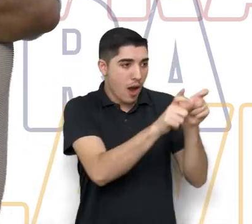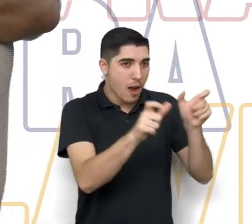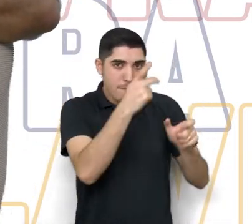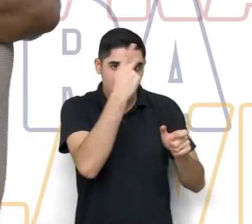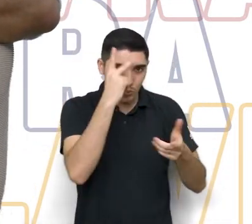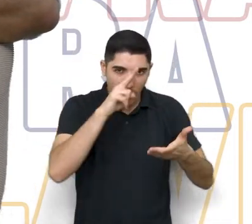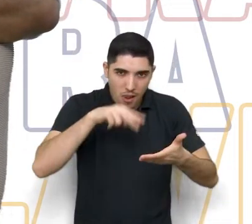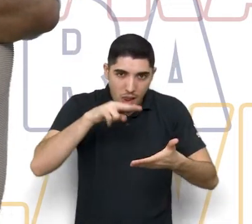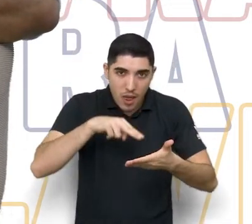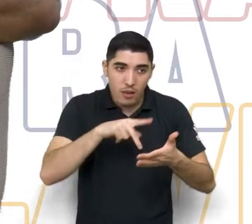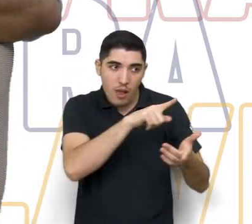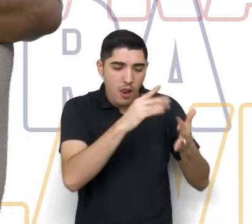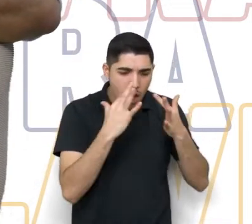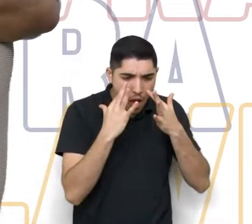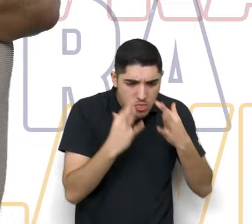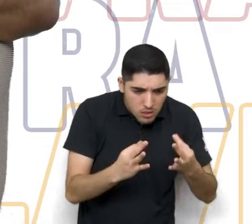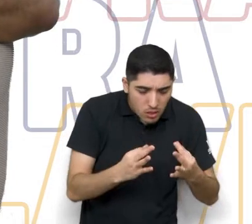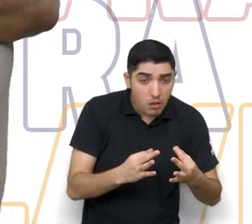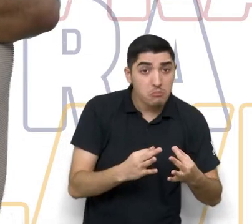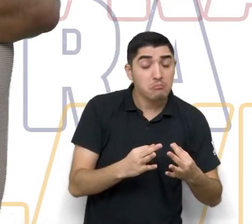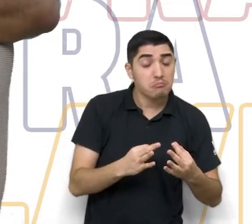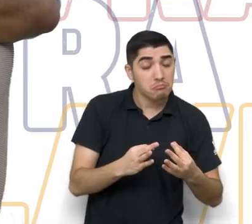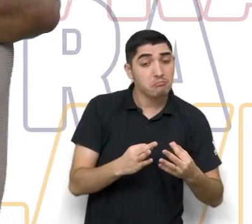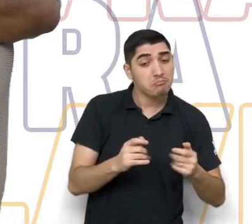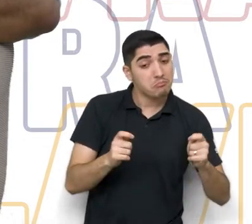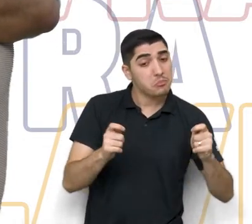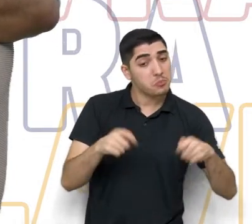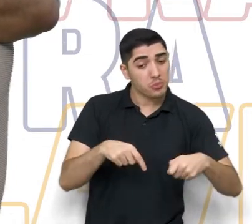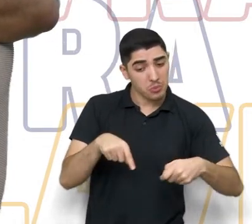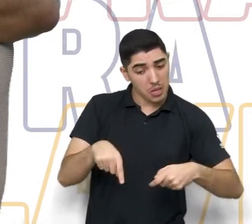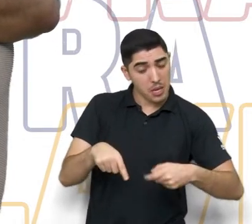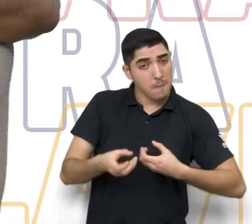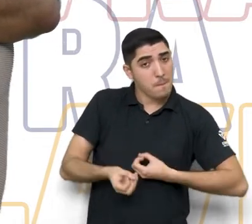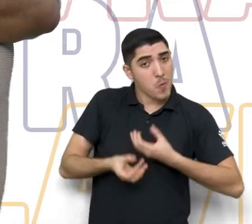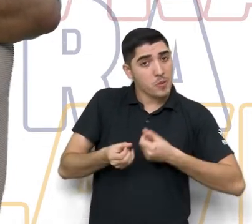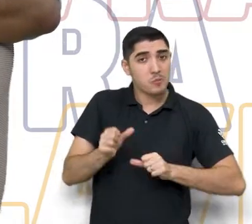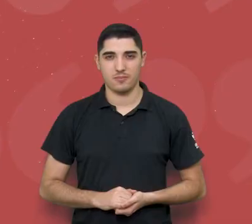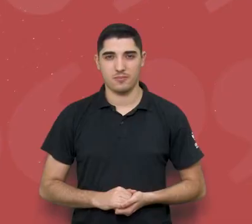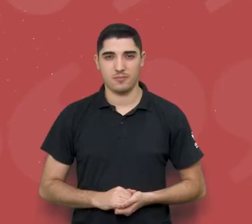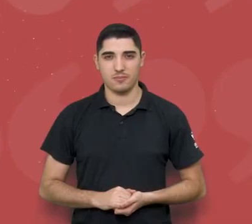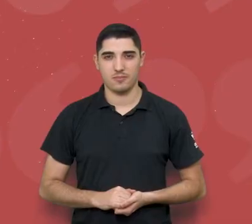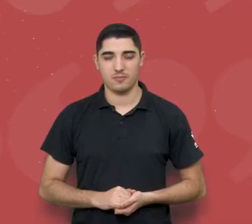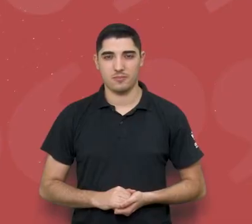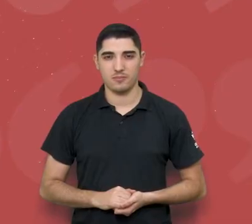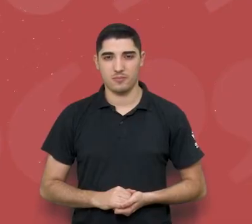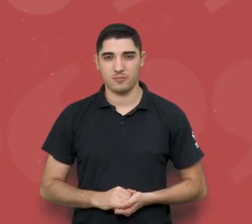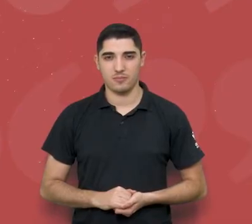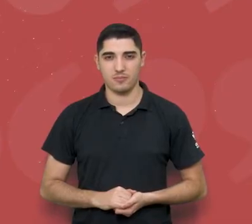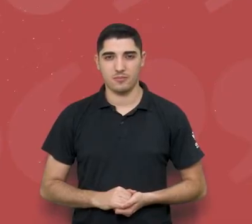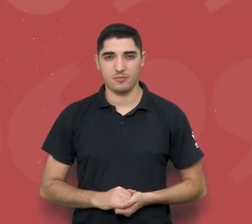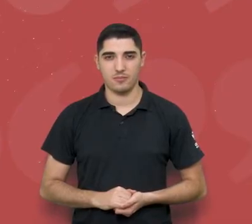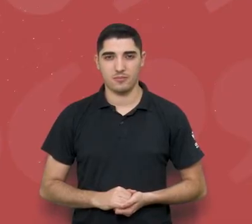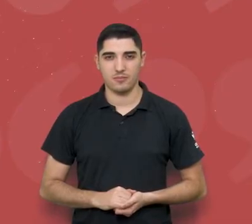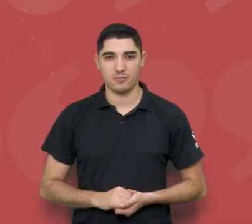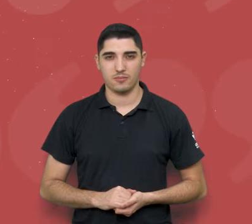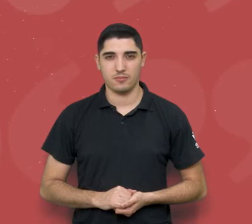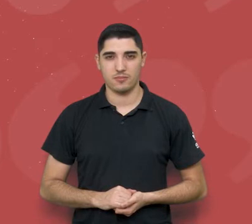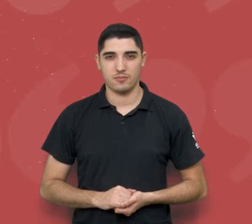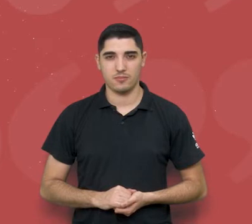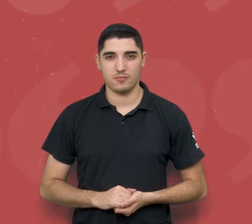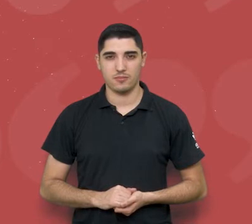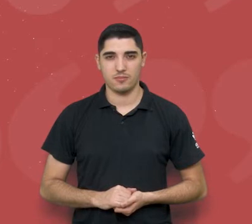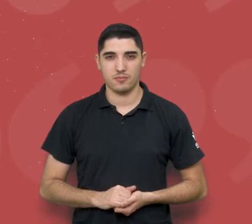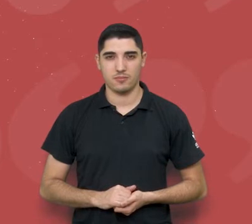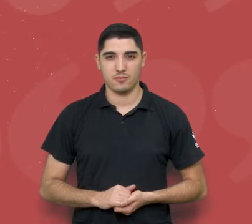leitor para as possibilidades que a linguagem poética permite. Quais poetas joseenses